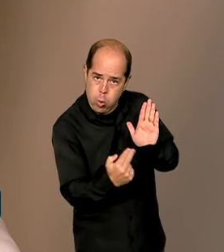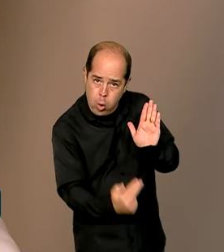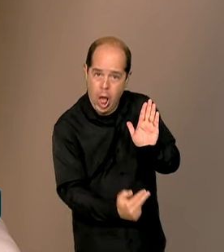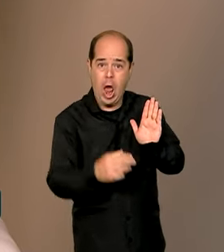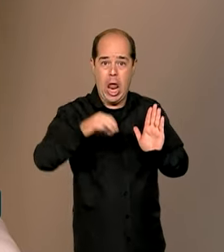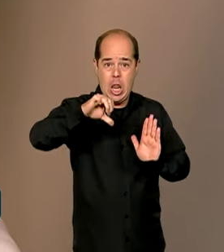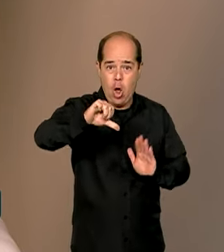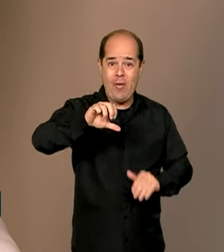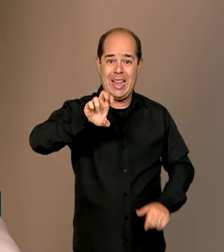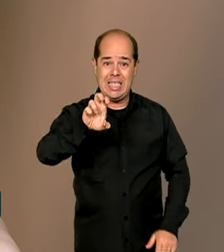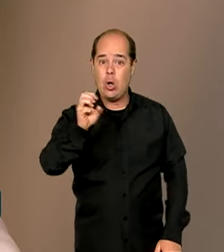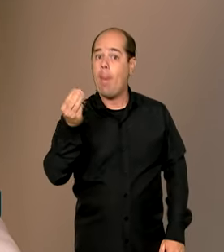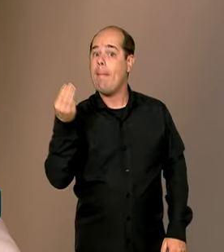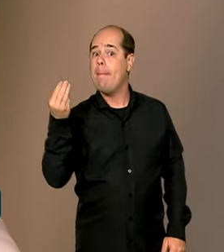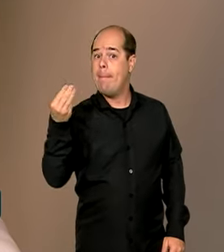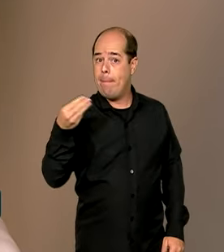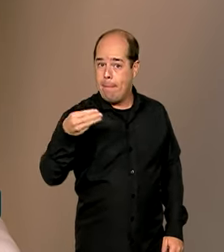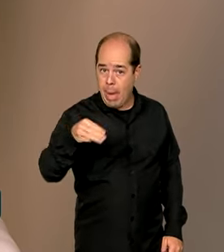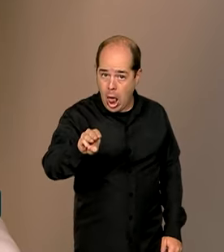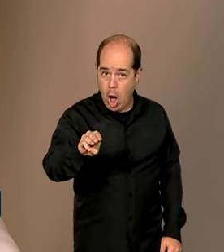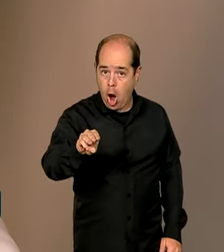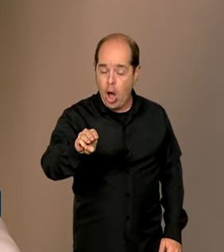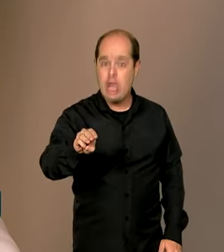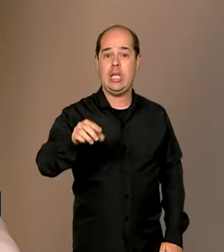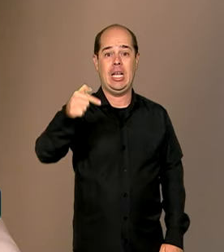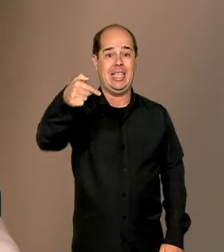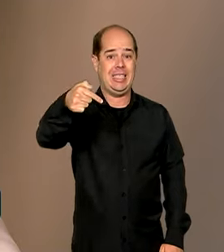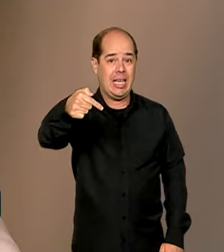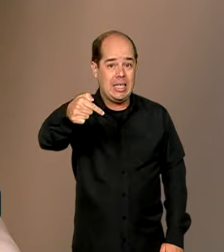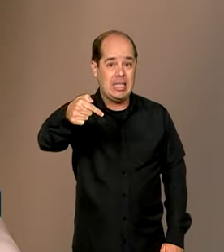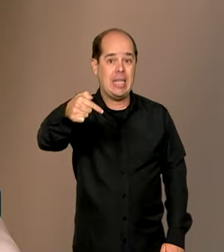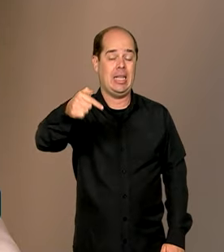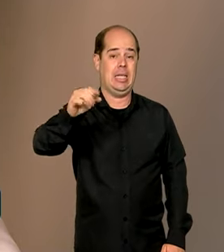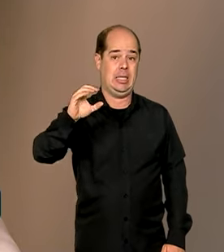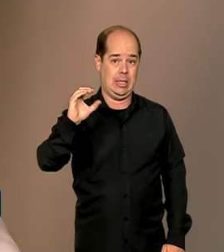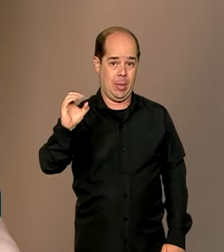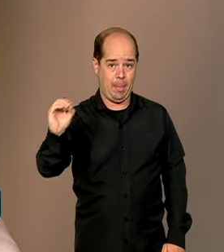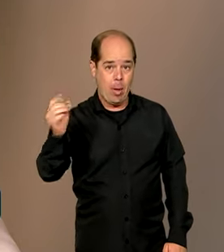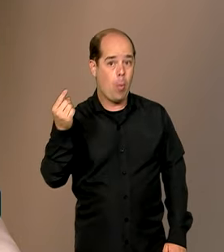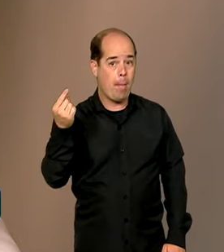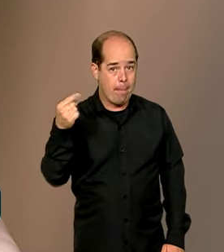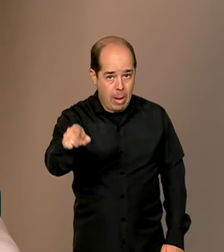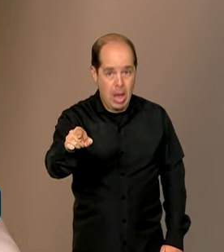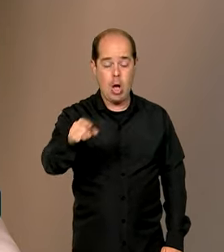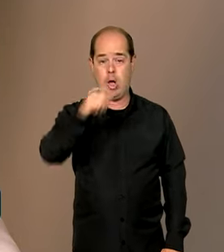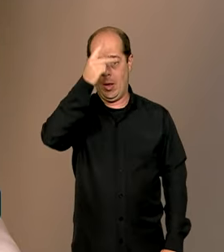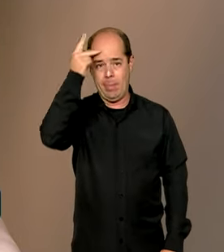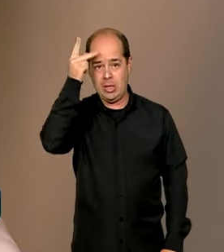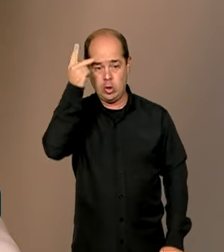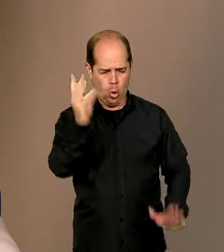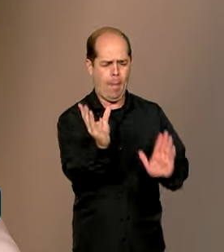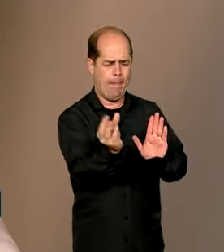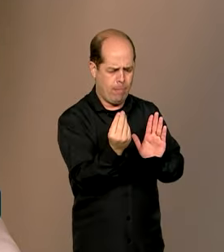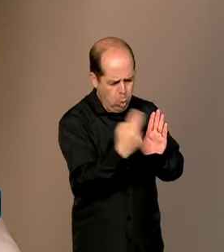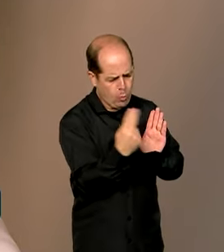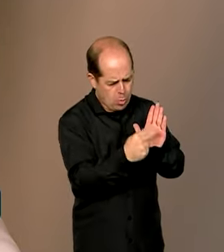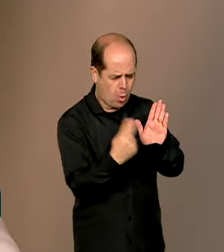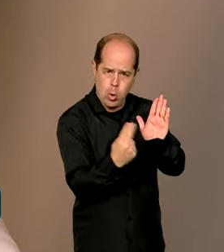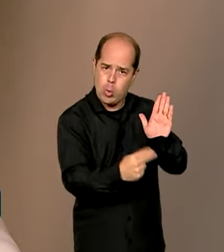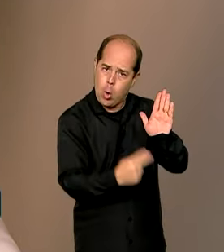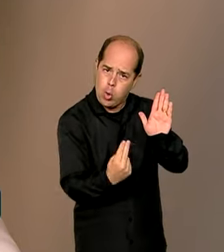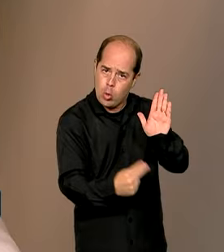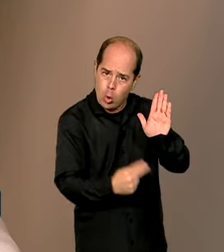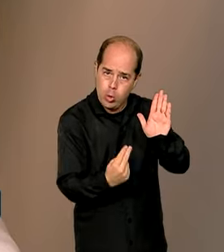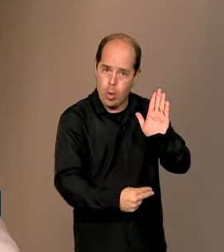95 milhões e 700 mil pessoas inscritas. E veja, o programa melhor